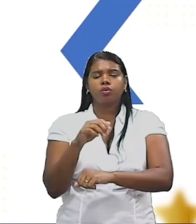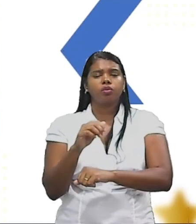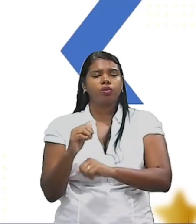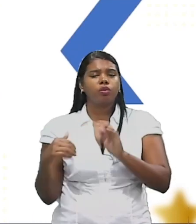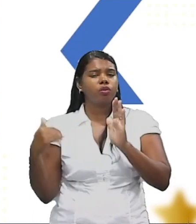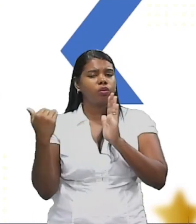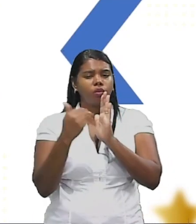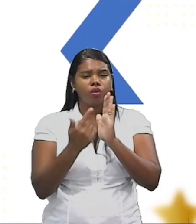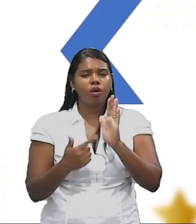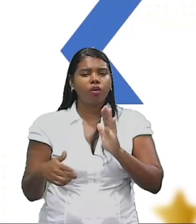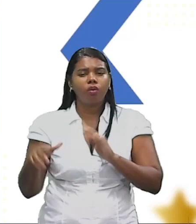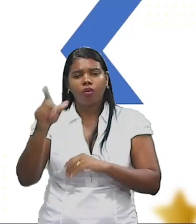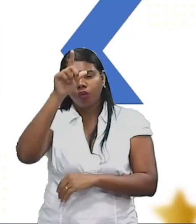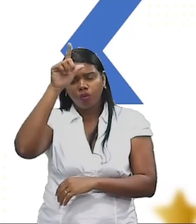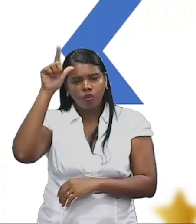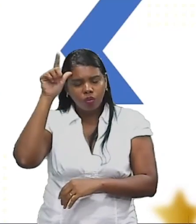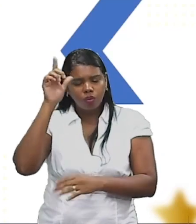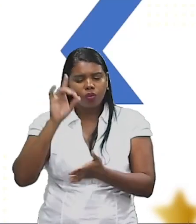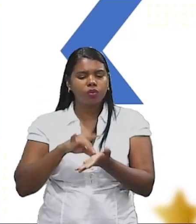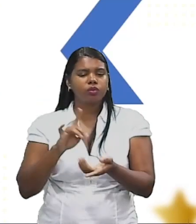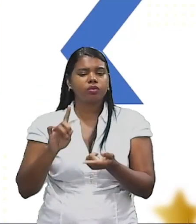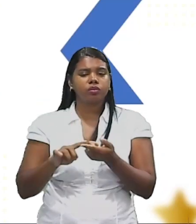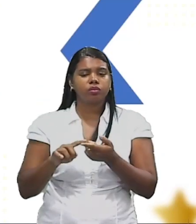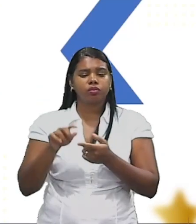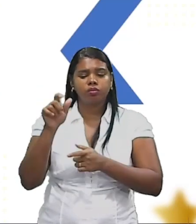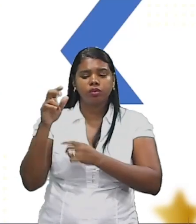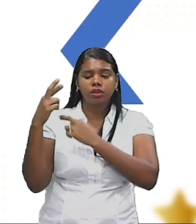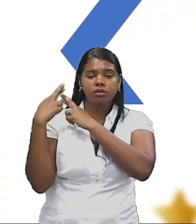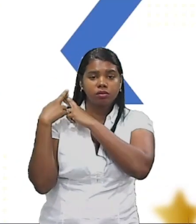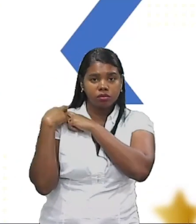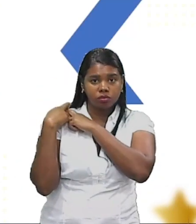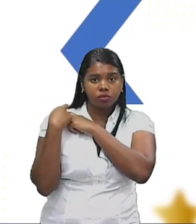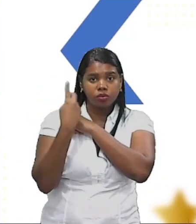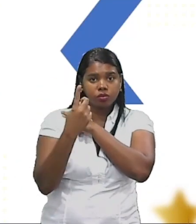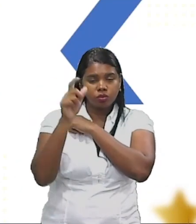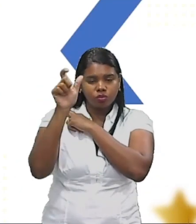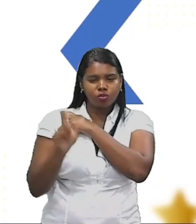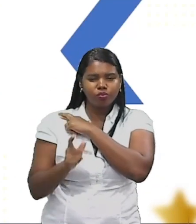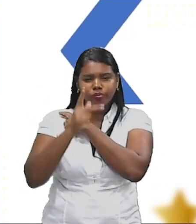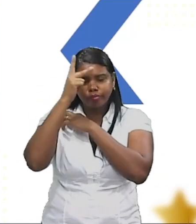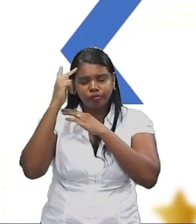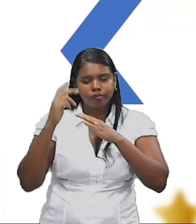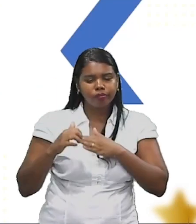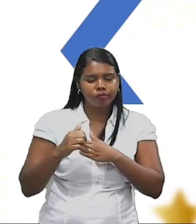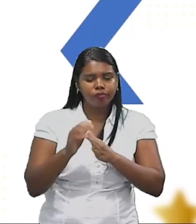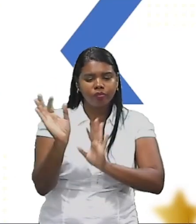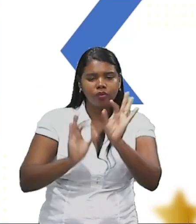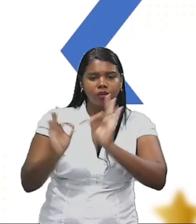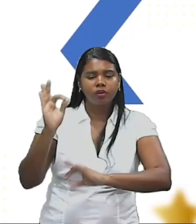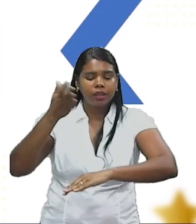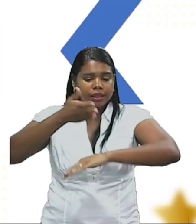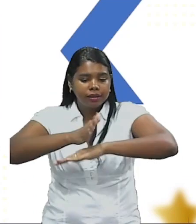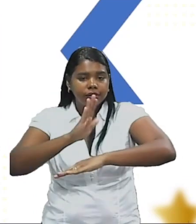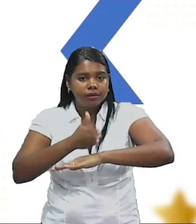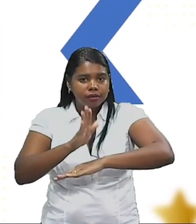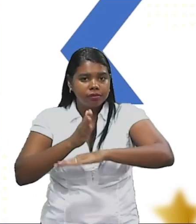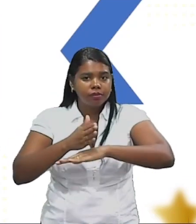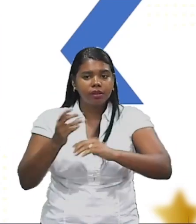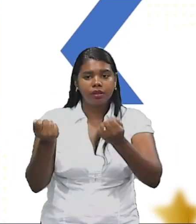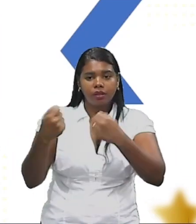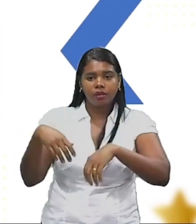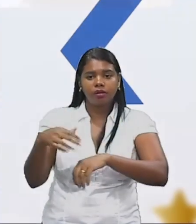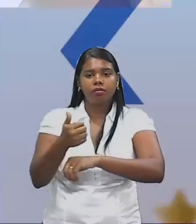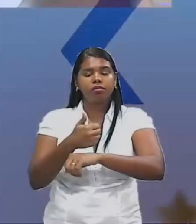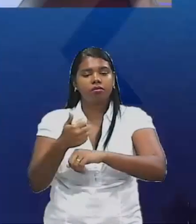alta direção, mas tem que ter uma pessoa que seja responsável por conduzir o processo de treinamento,